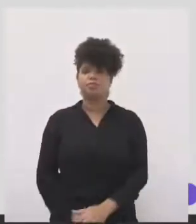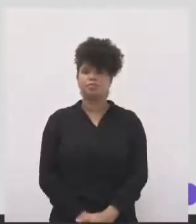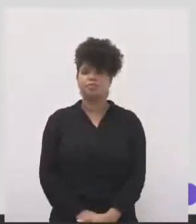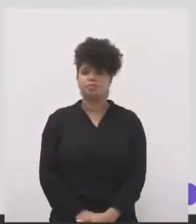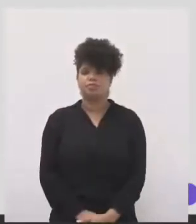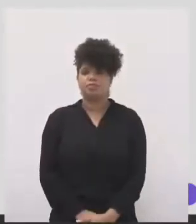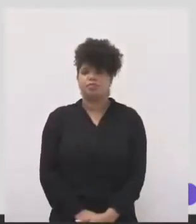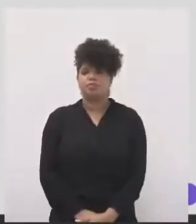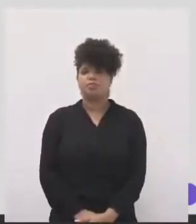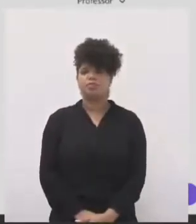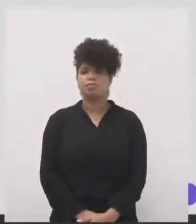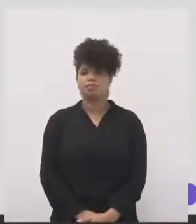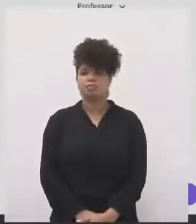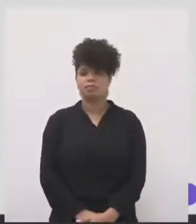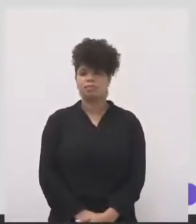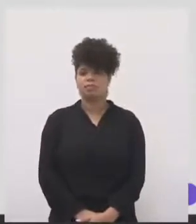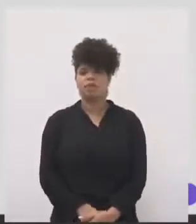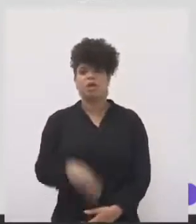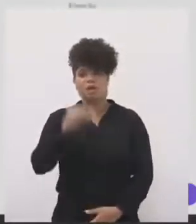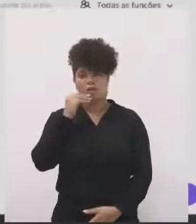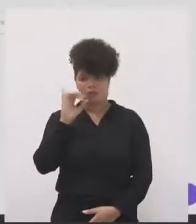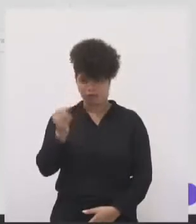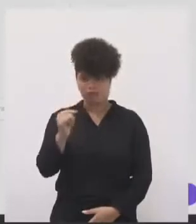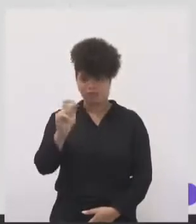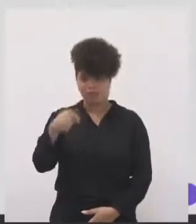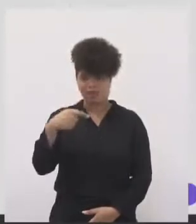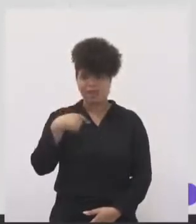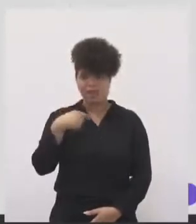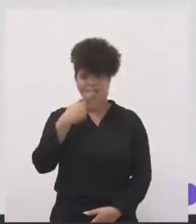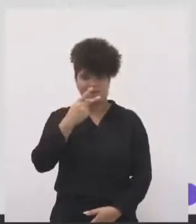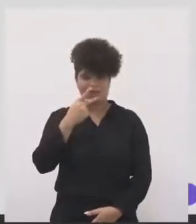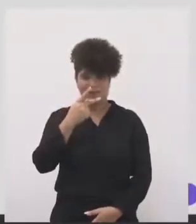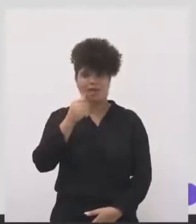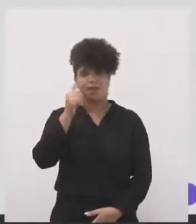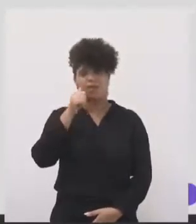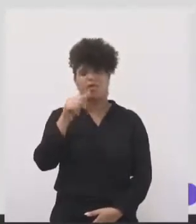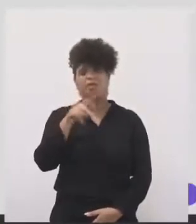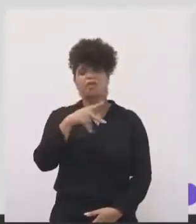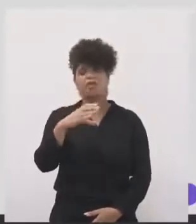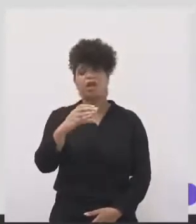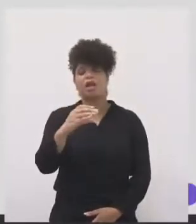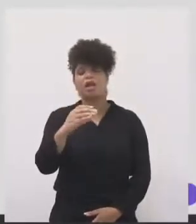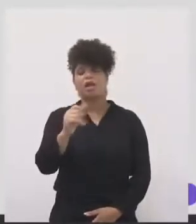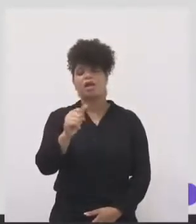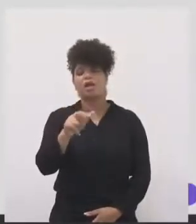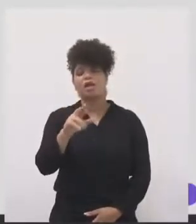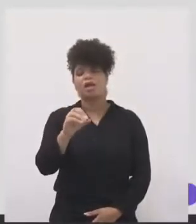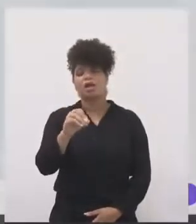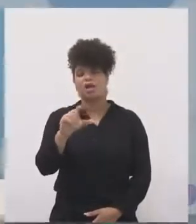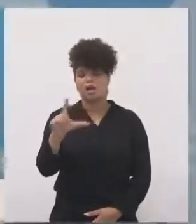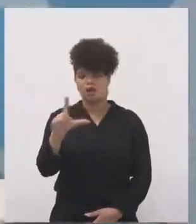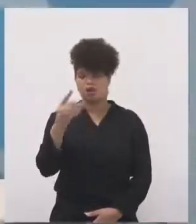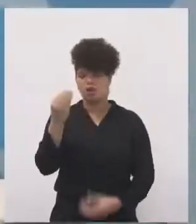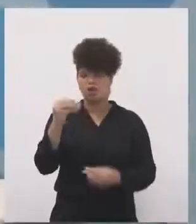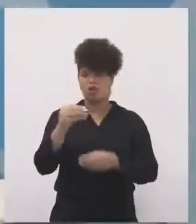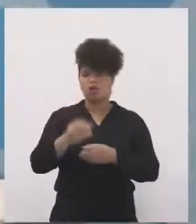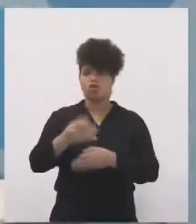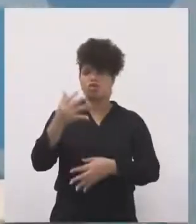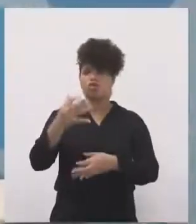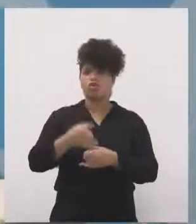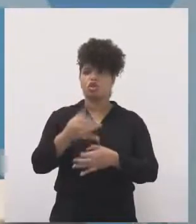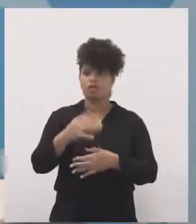Então, aqui vai aparecer. posso aproveitar que eu pedi a palavra? A Carol colocou aqui no chat.